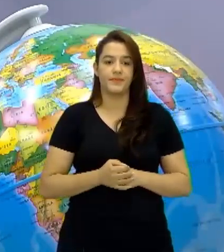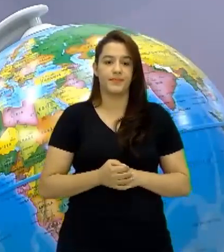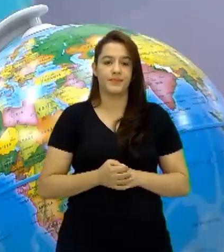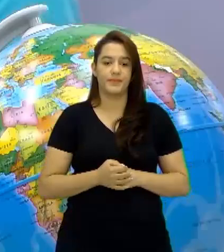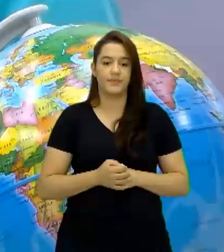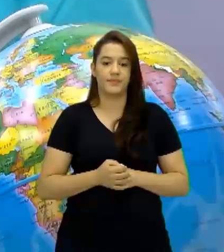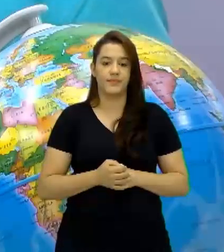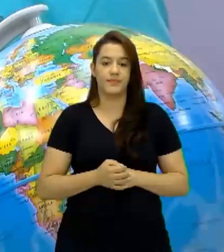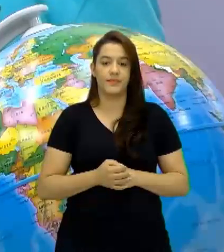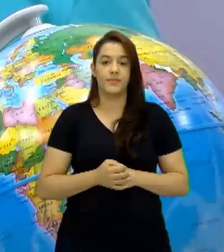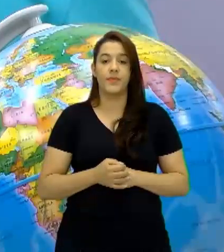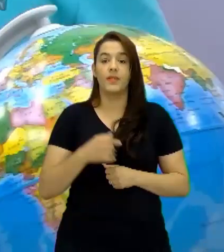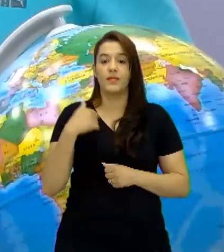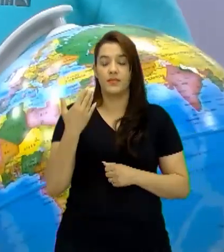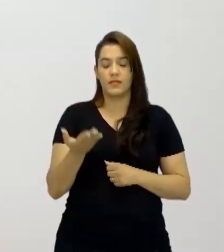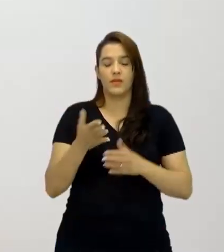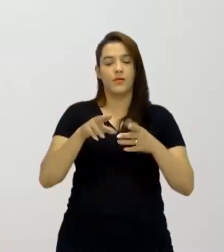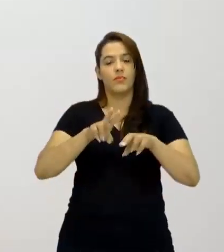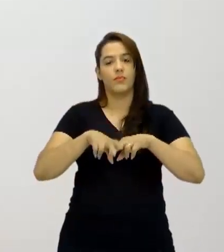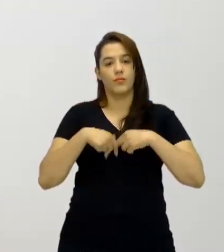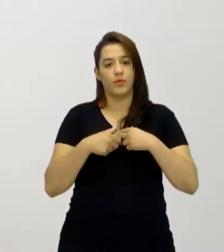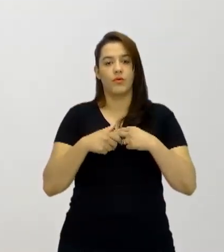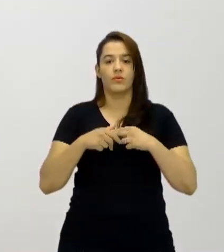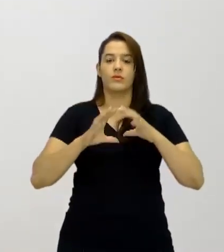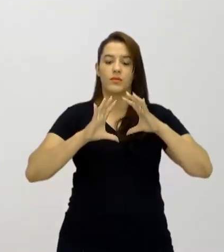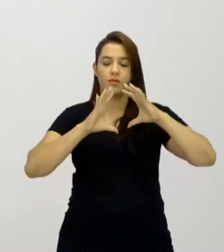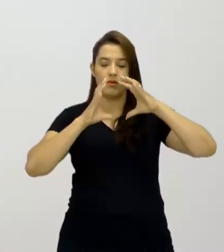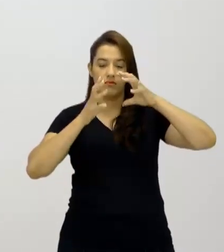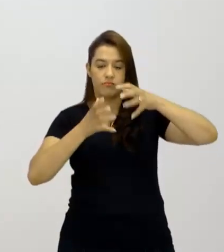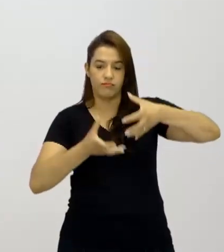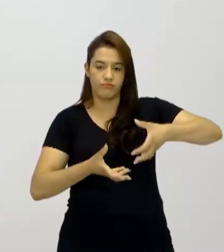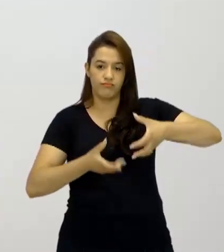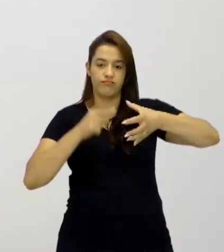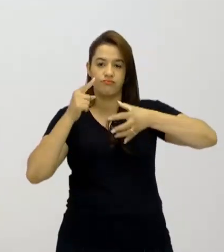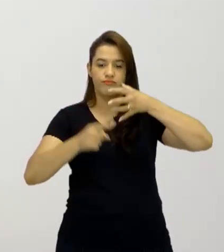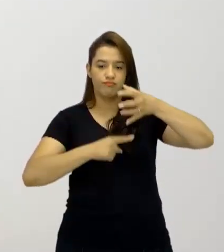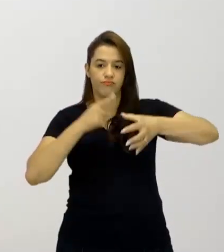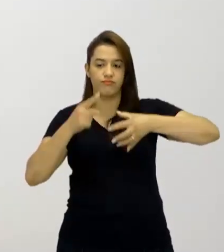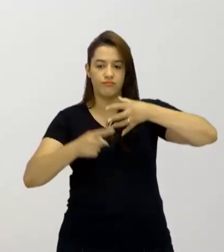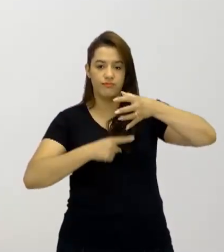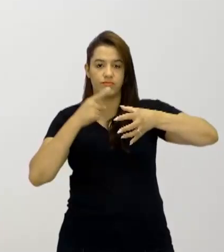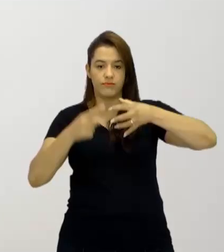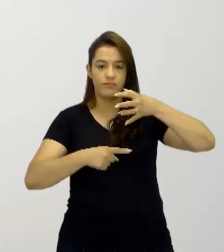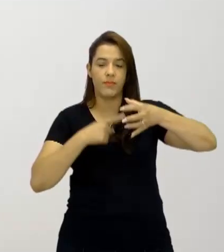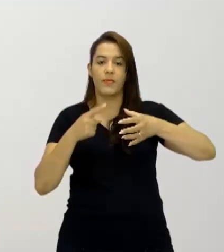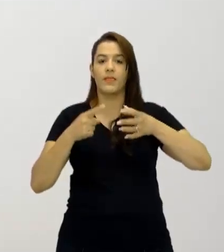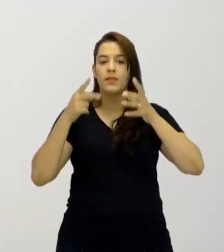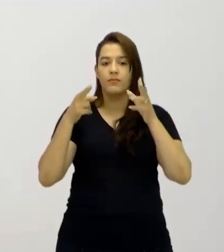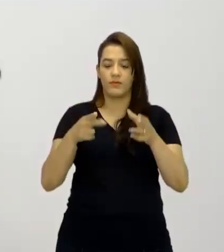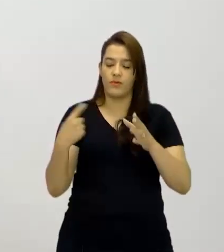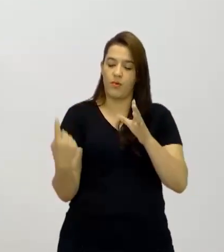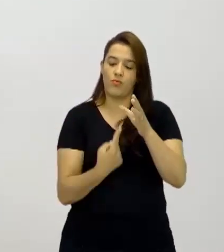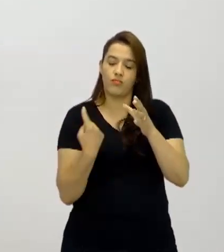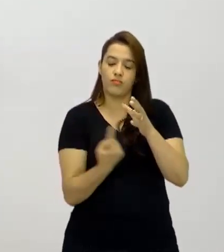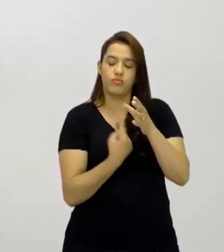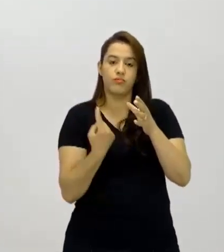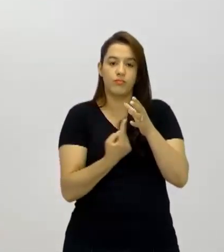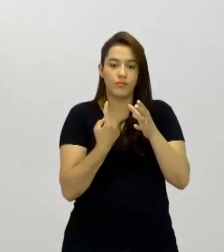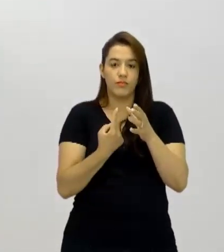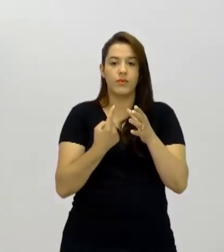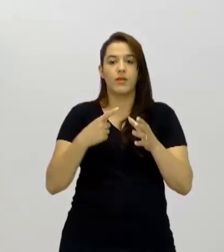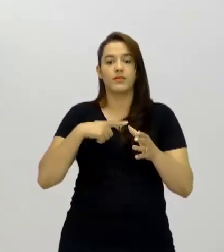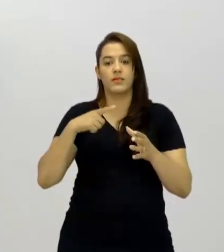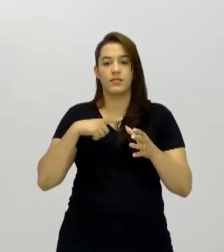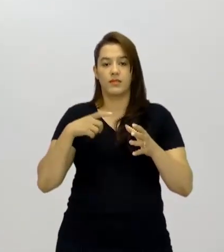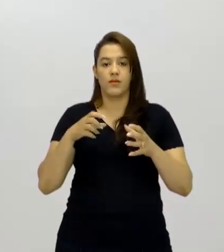E aí, por conta da rotação da Terra, que vai dar uma força centrífuga, a massa de